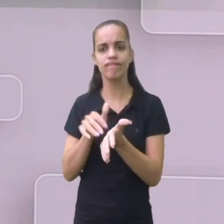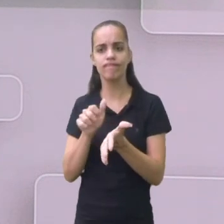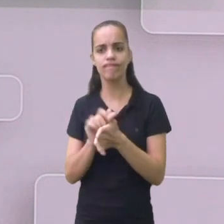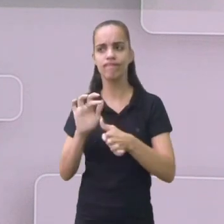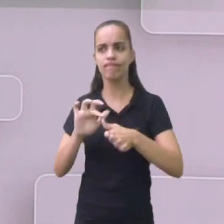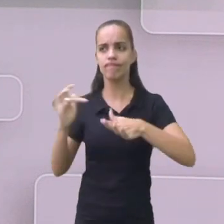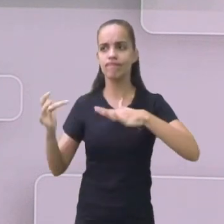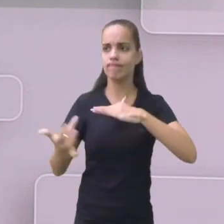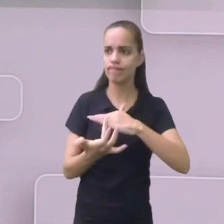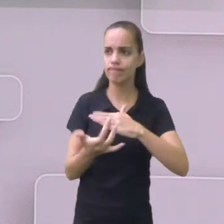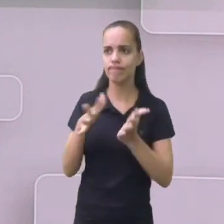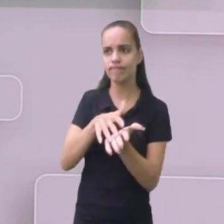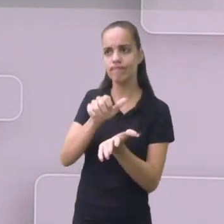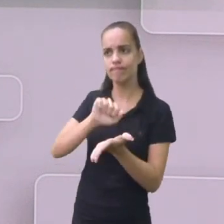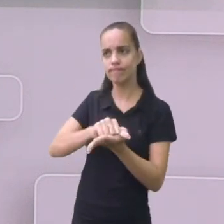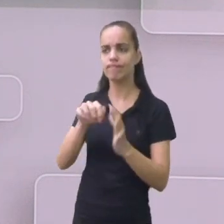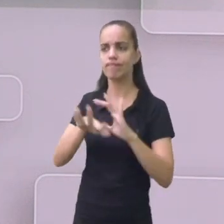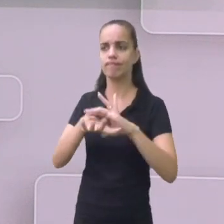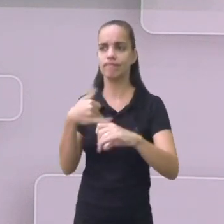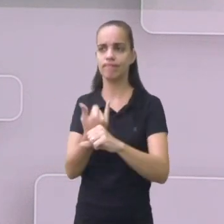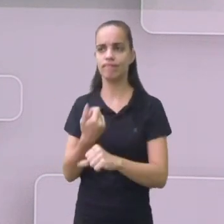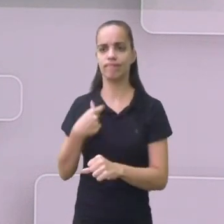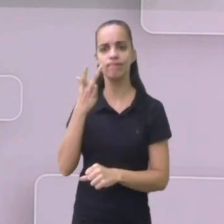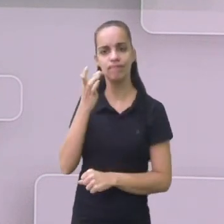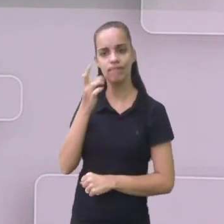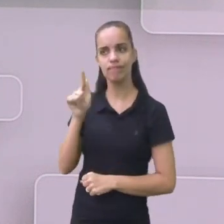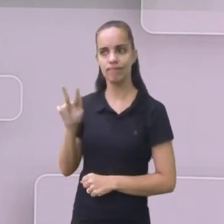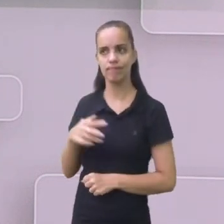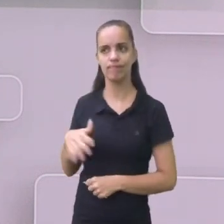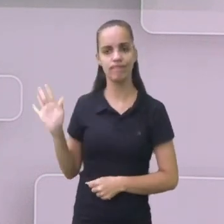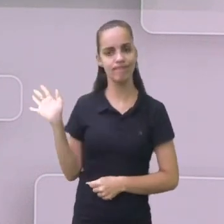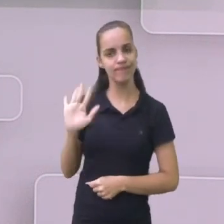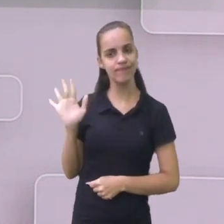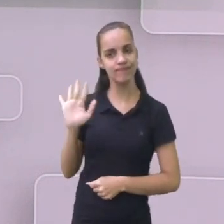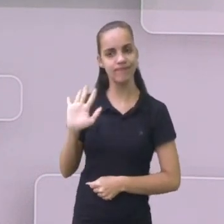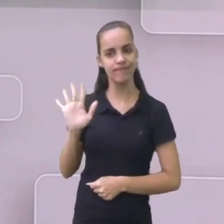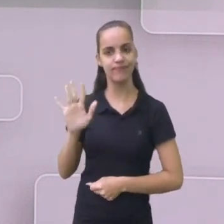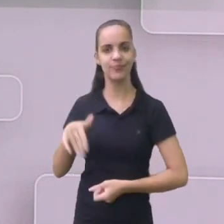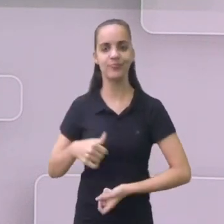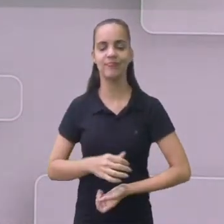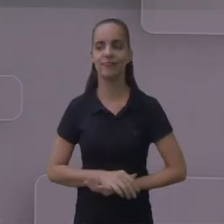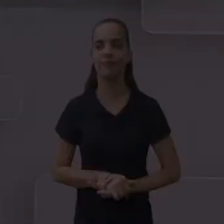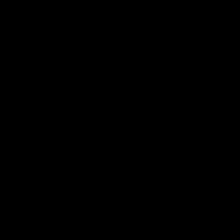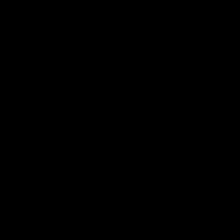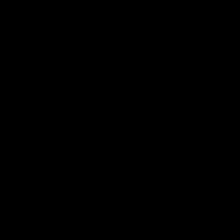sociais e se inscreva em nosso canal do YouTube SMED-GV. Até a próxima aula!